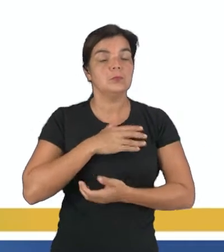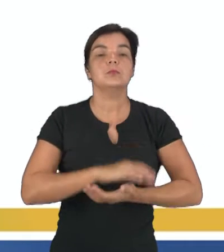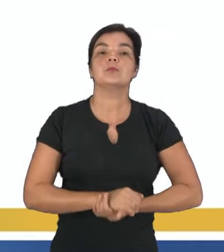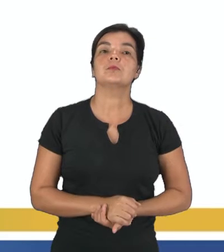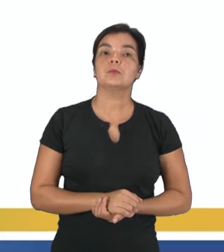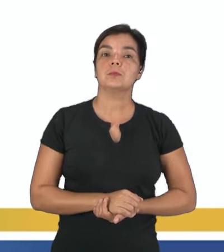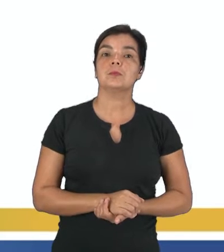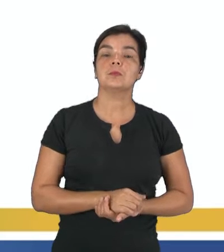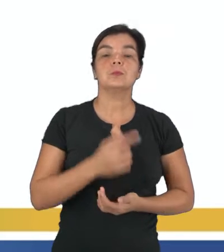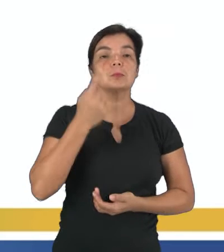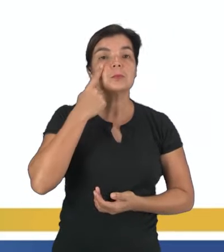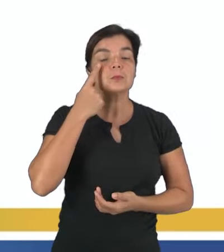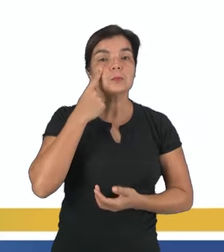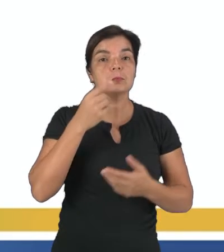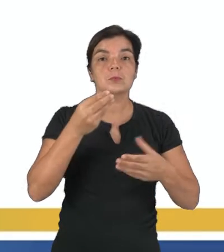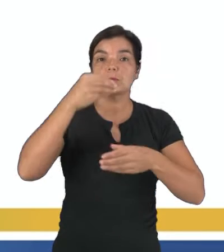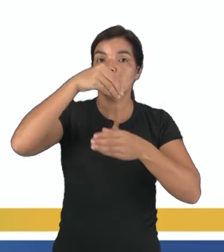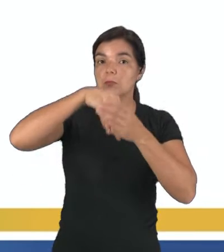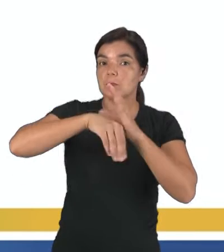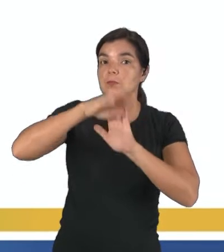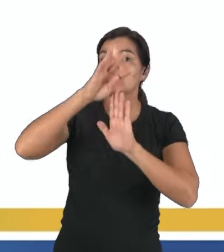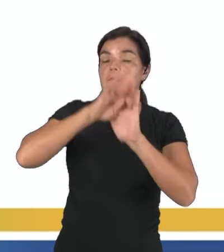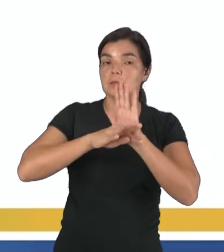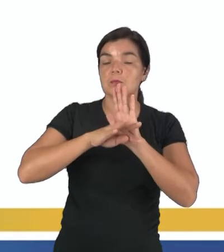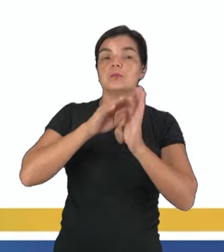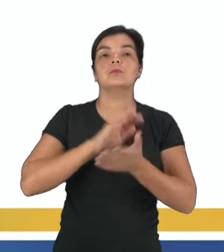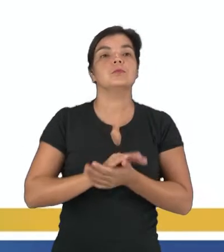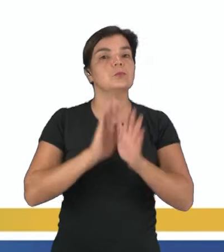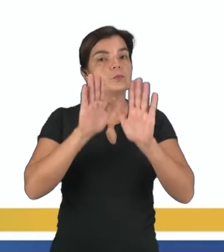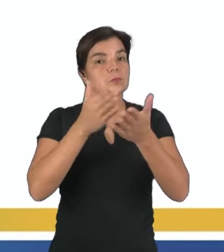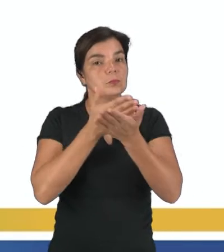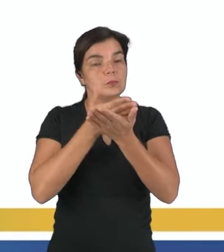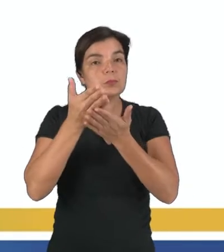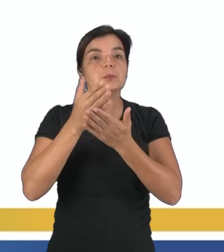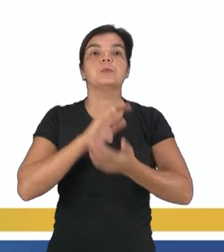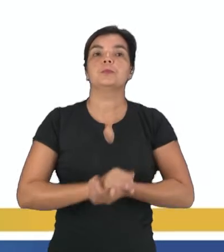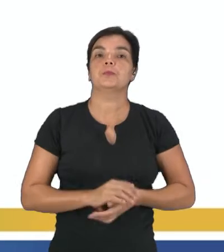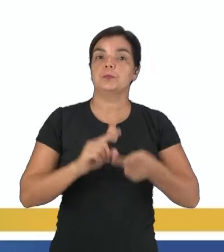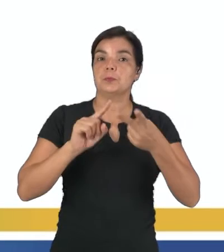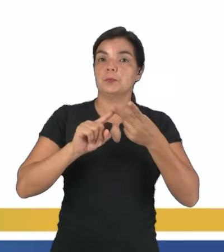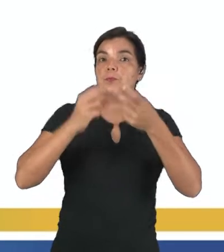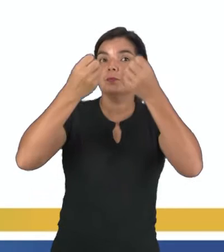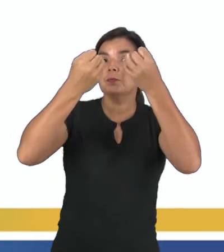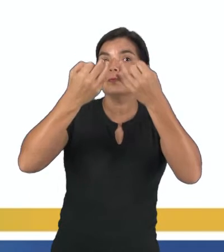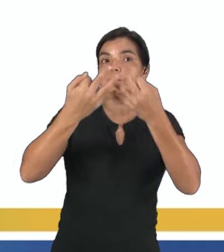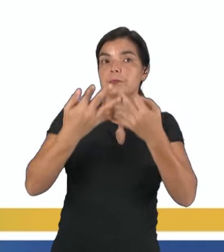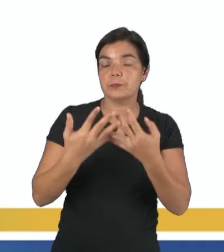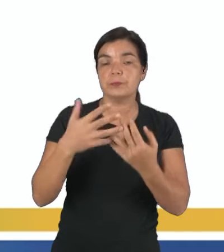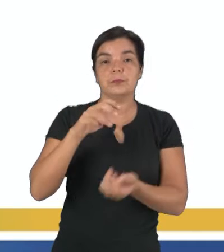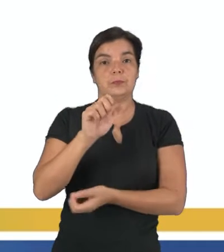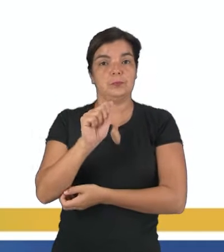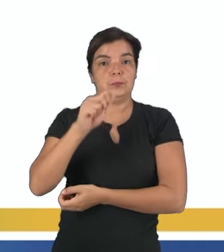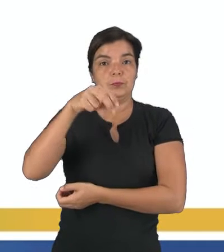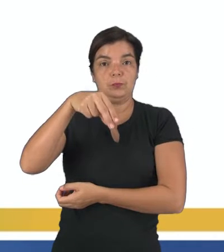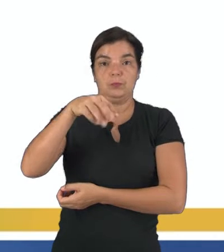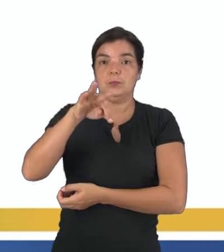né? Trazer ele ali para dentro do meu texto, já na introdução. O desenvolvimento, que é a antítese,